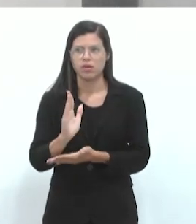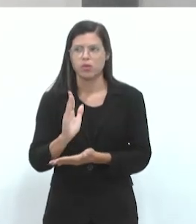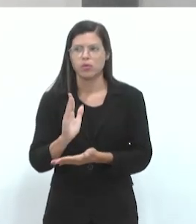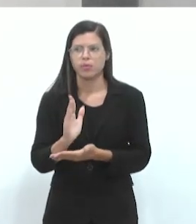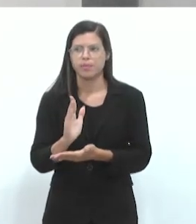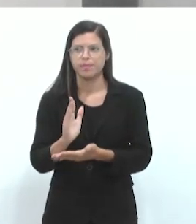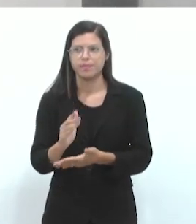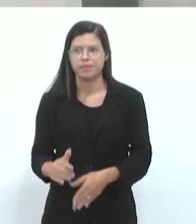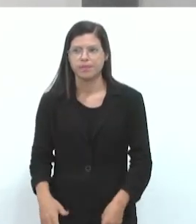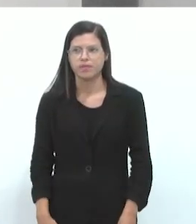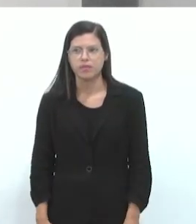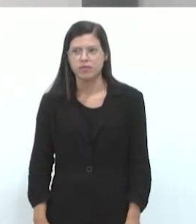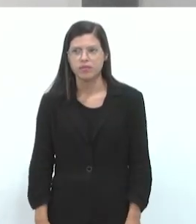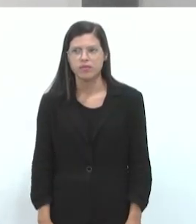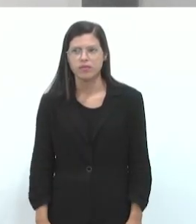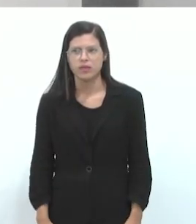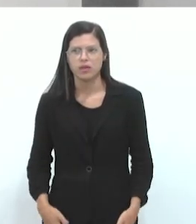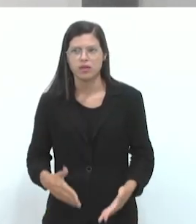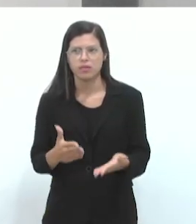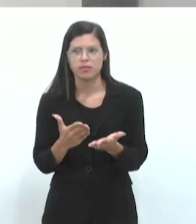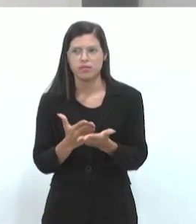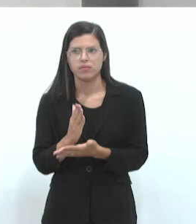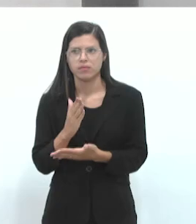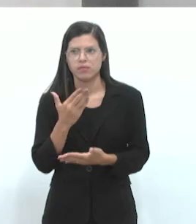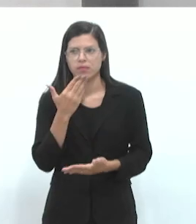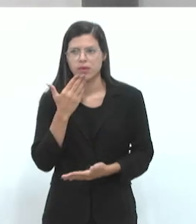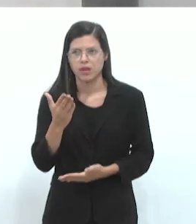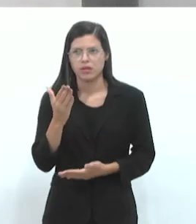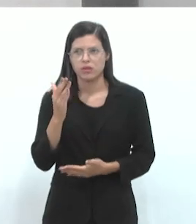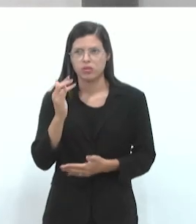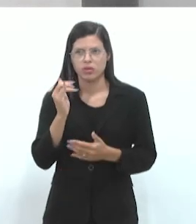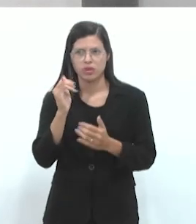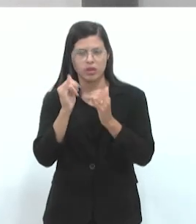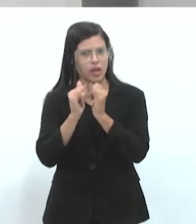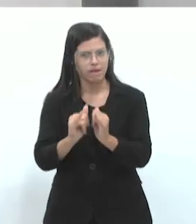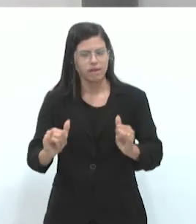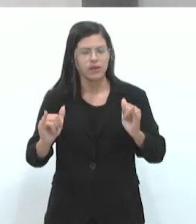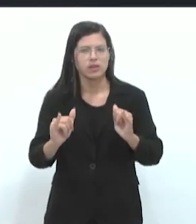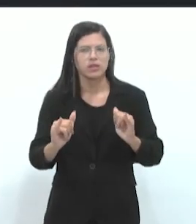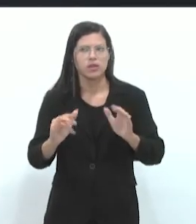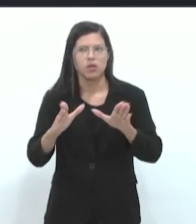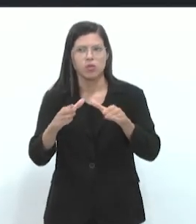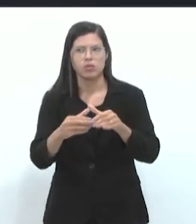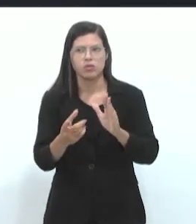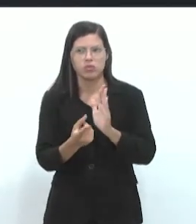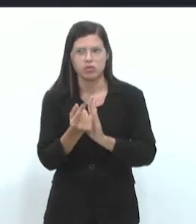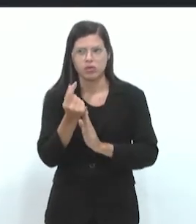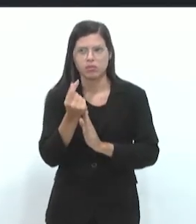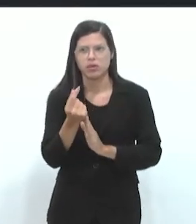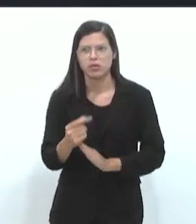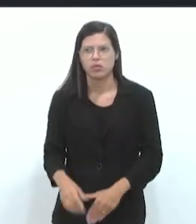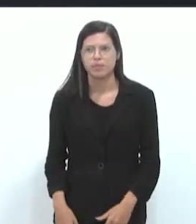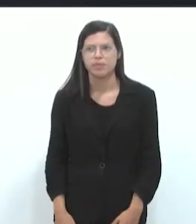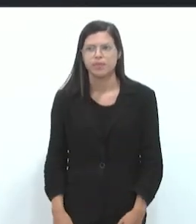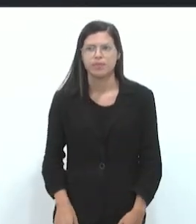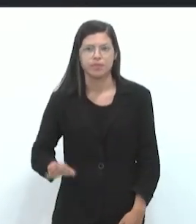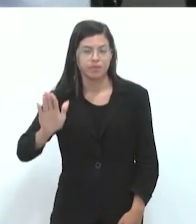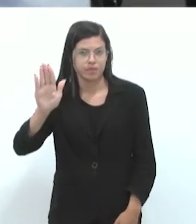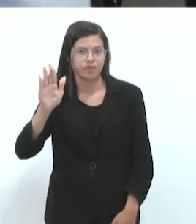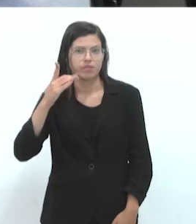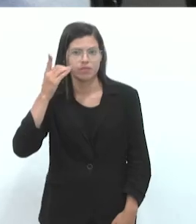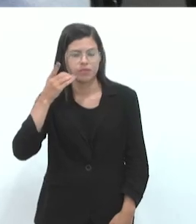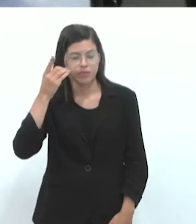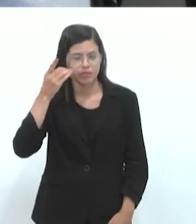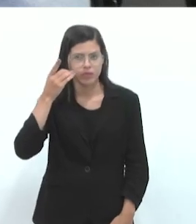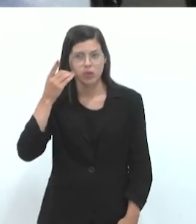Aprovado. Uma vez aprovado, peço que comunique à Comissão de Orçamento. Deputado, só um minutinho. É que ontem,